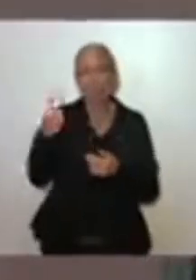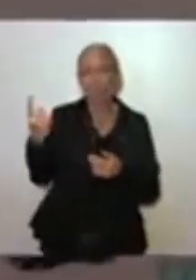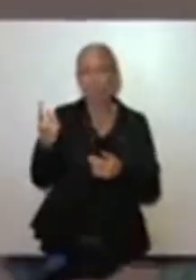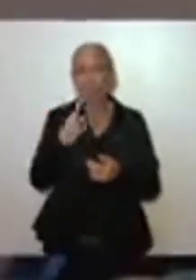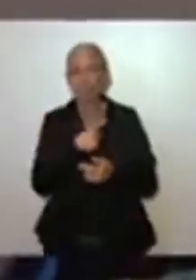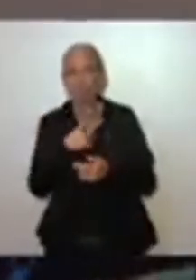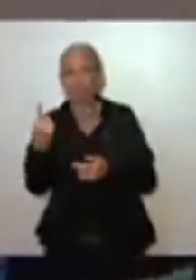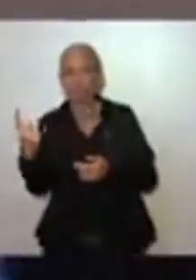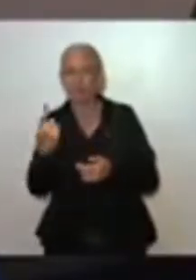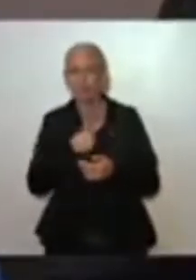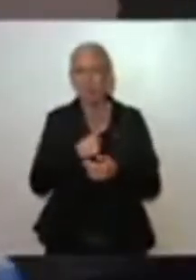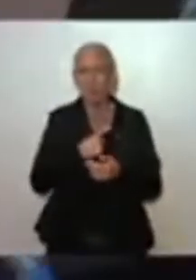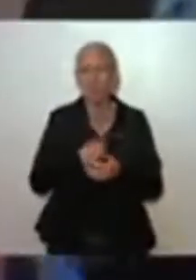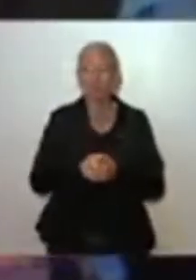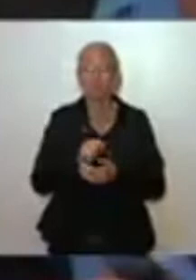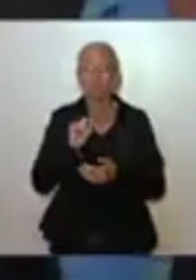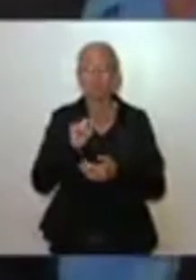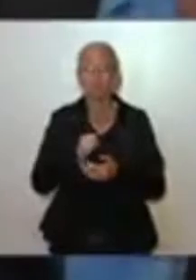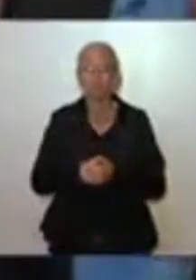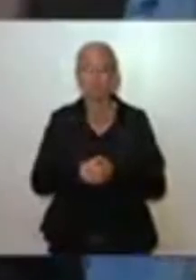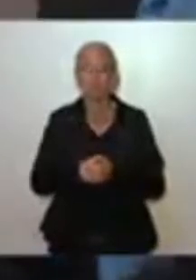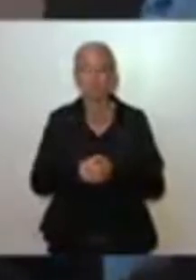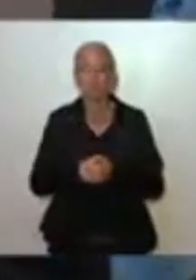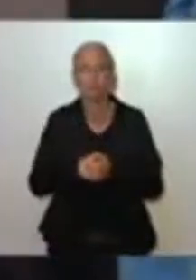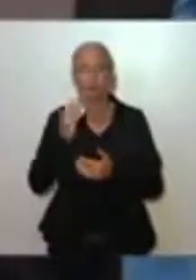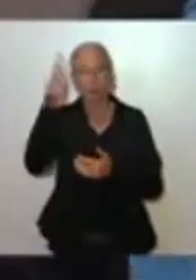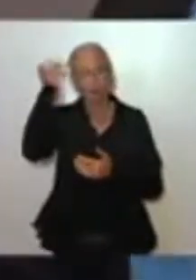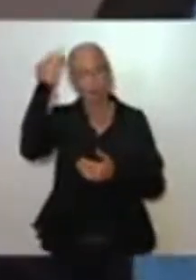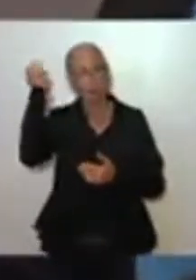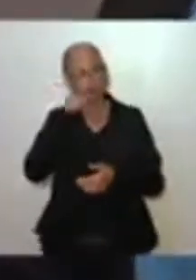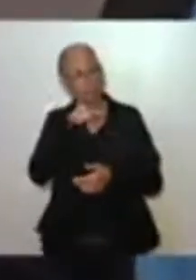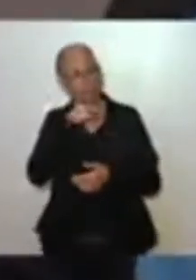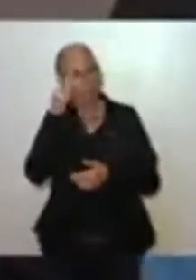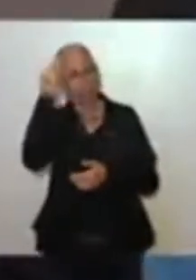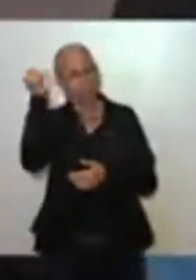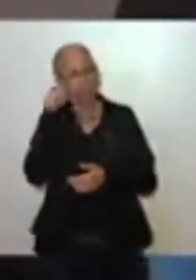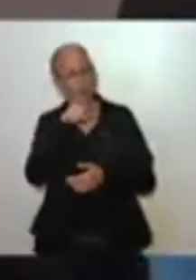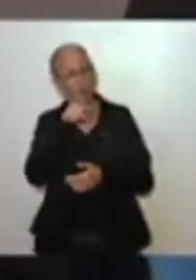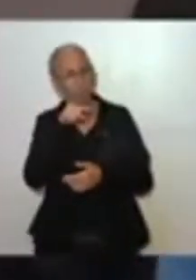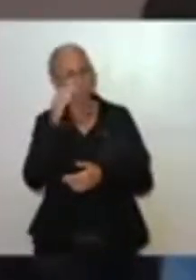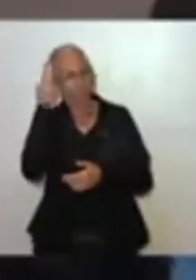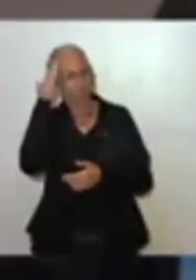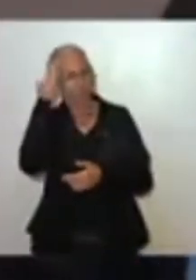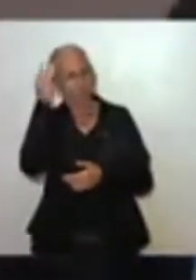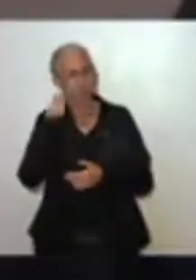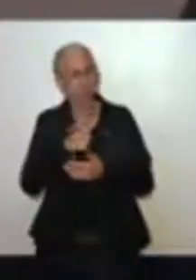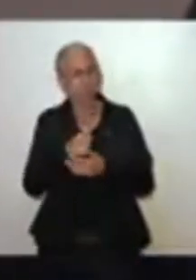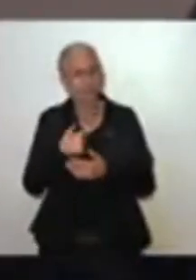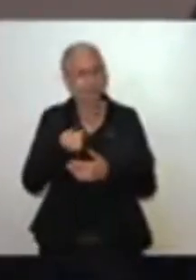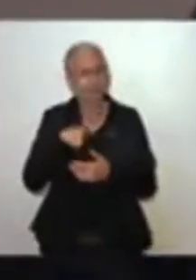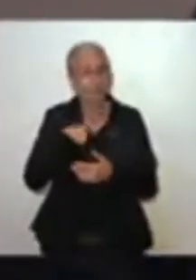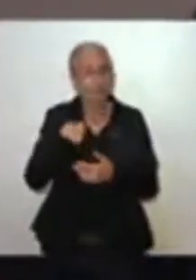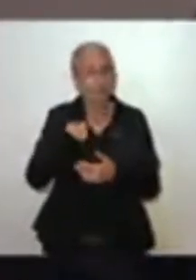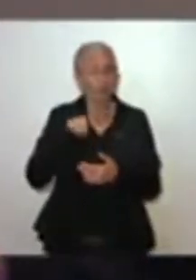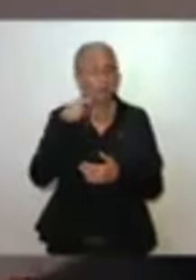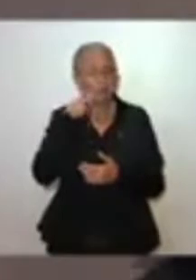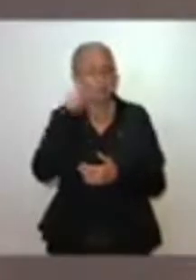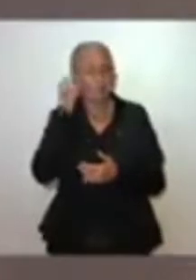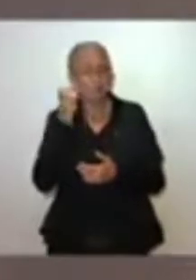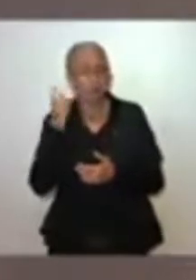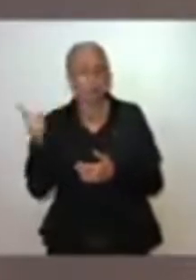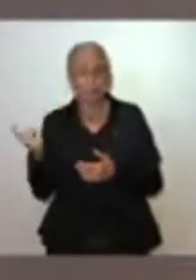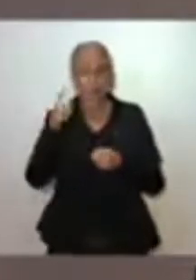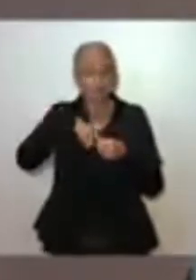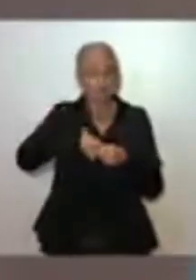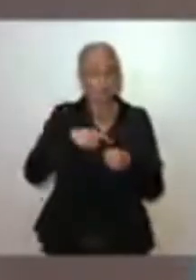e disse o senhor é famoso não é é porque constrangido e tal ele voltou uma terceira